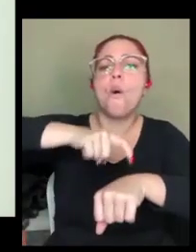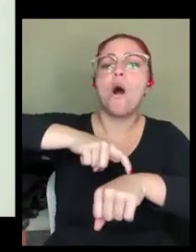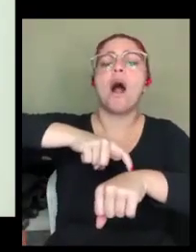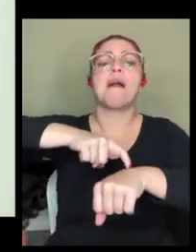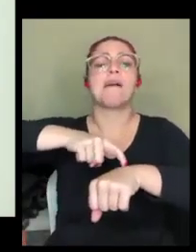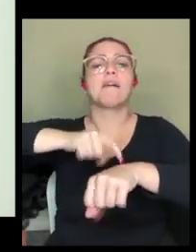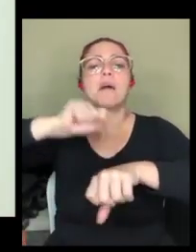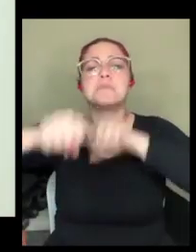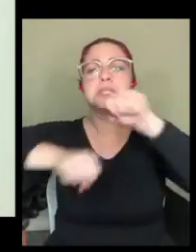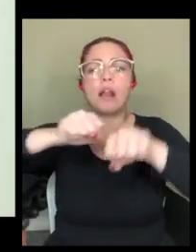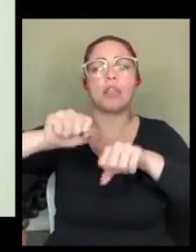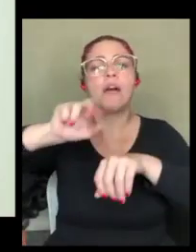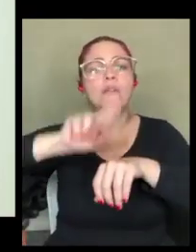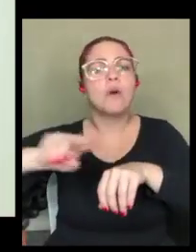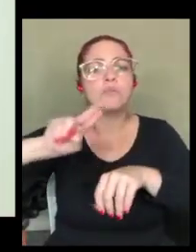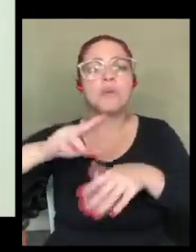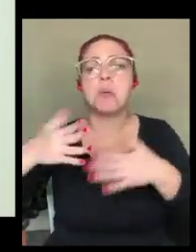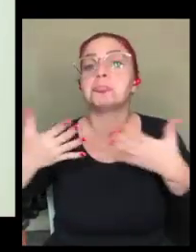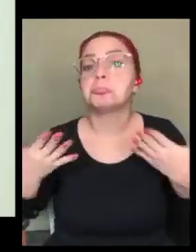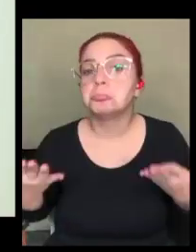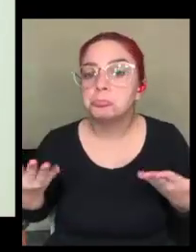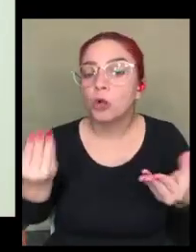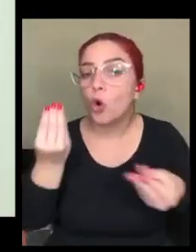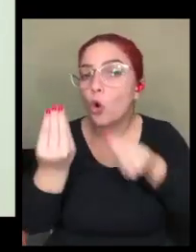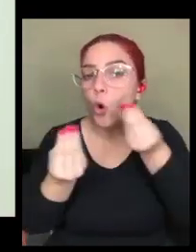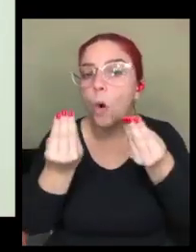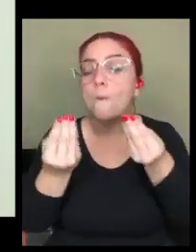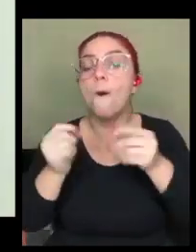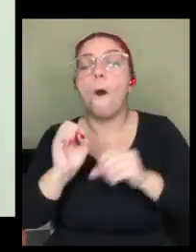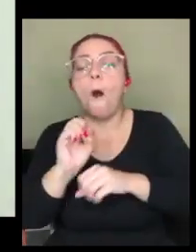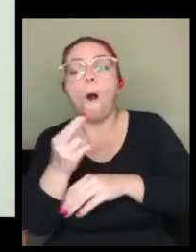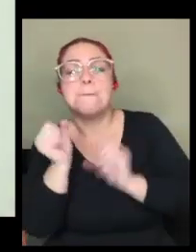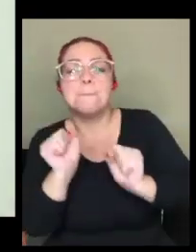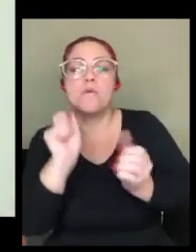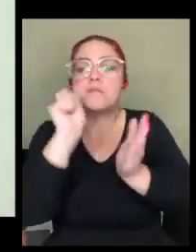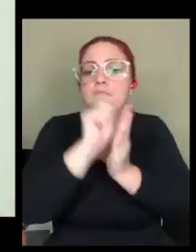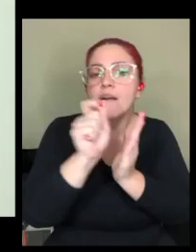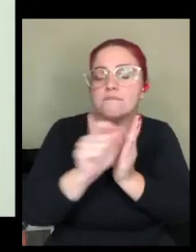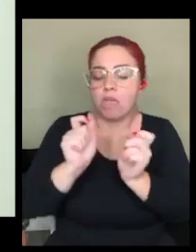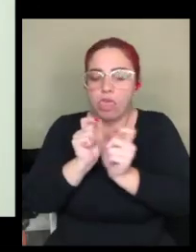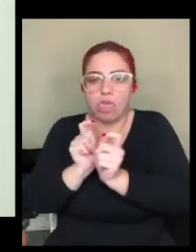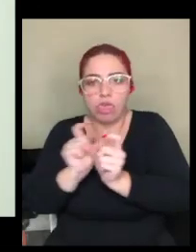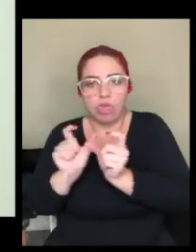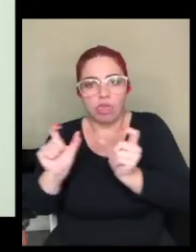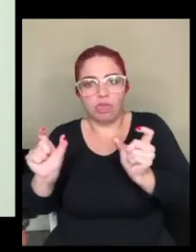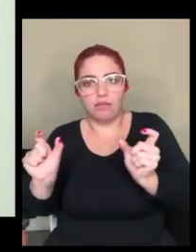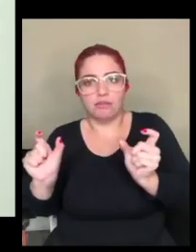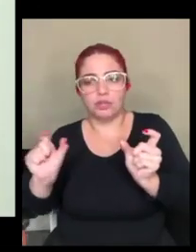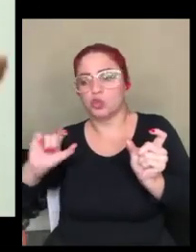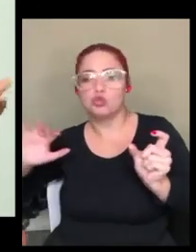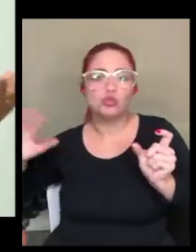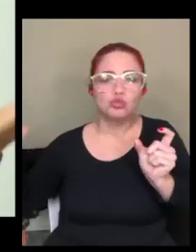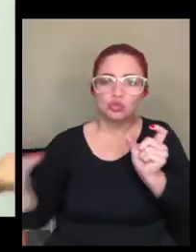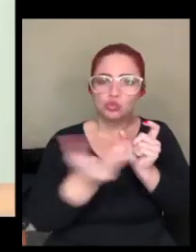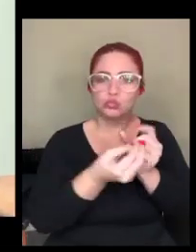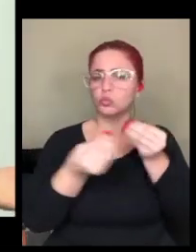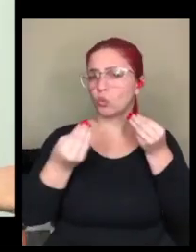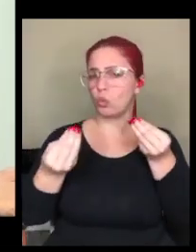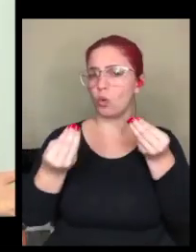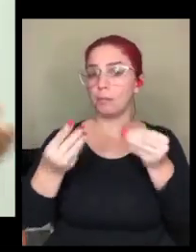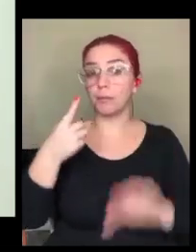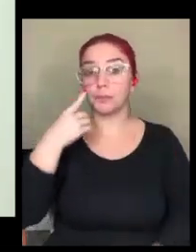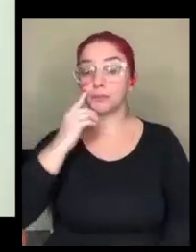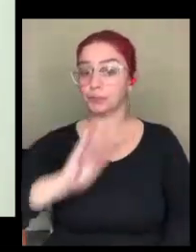quantidade determinada de horas ou qualquer quantidade? Ou podemos escrever uma expressão algébrica